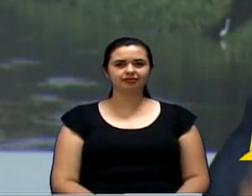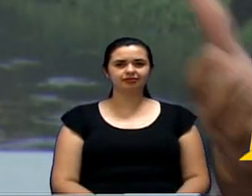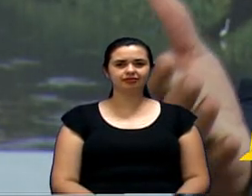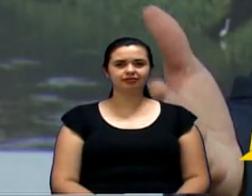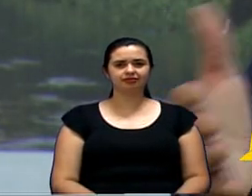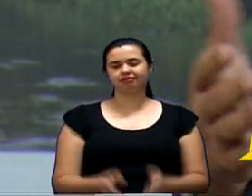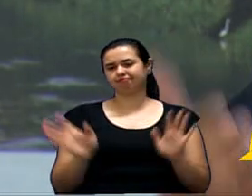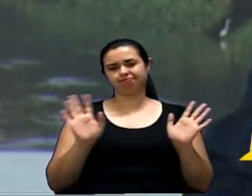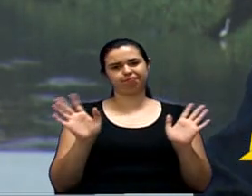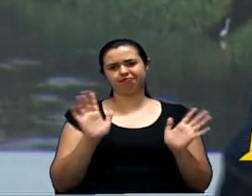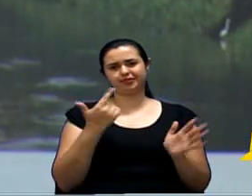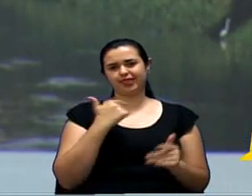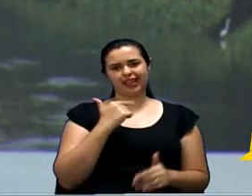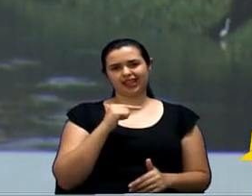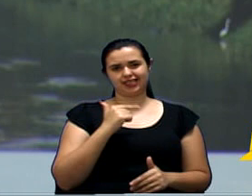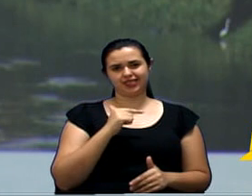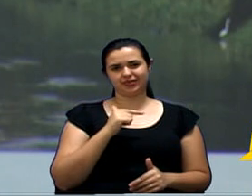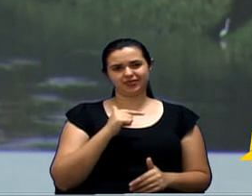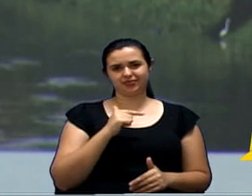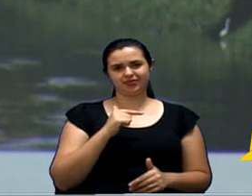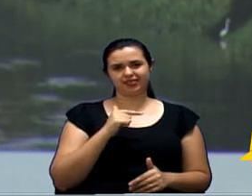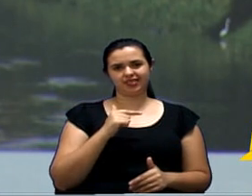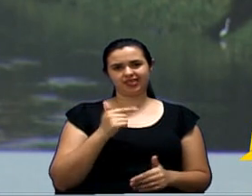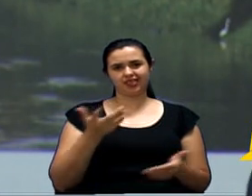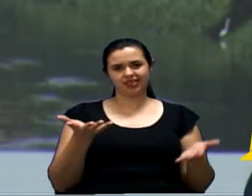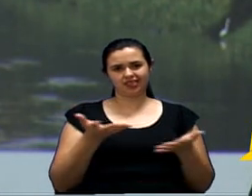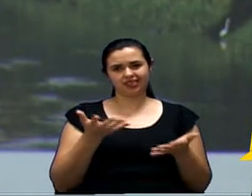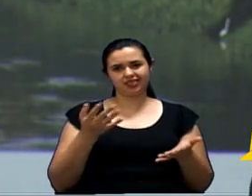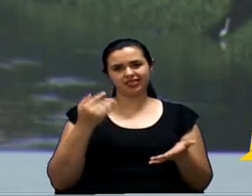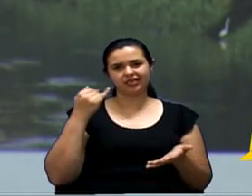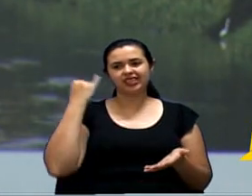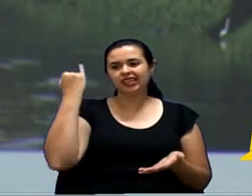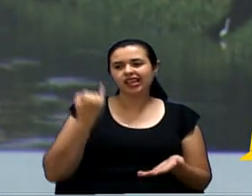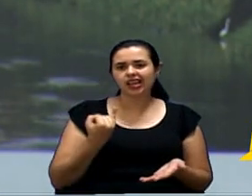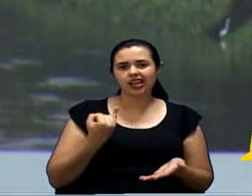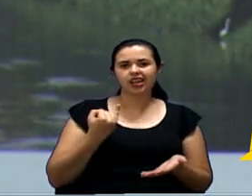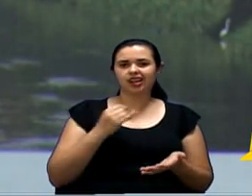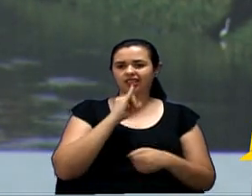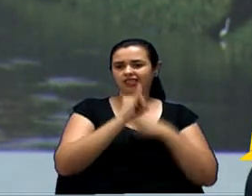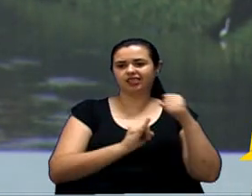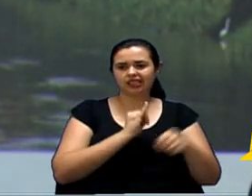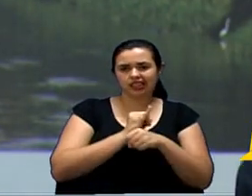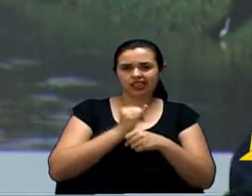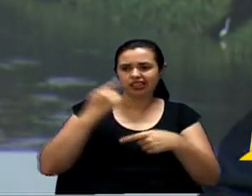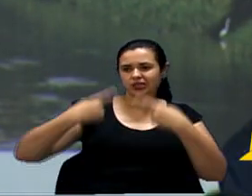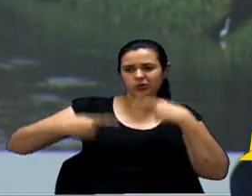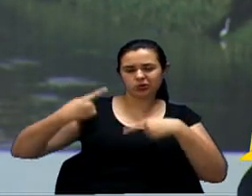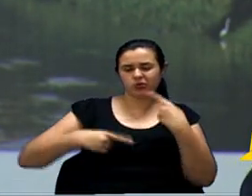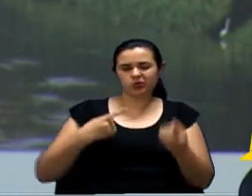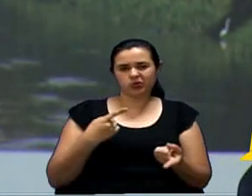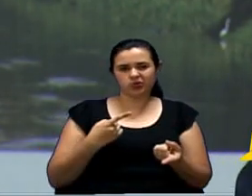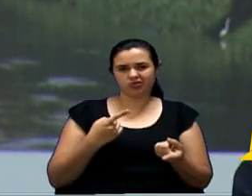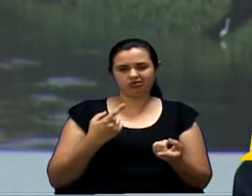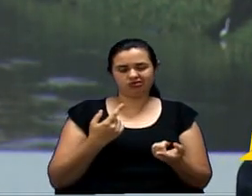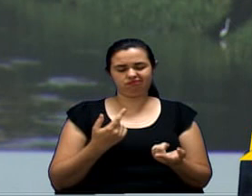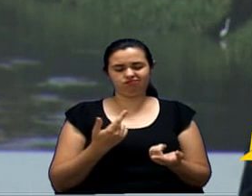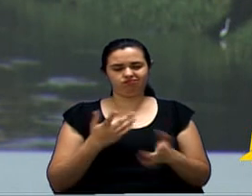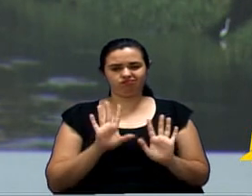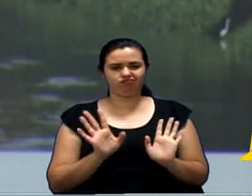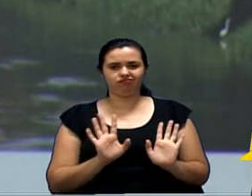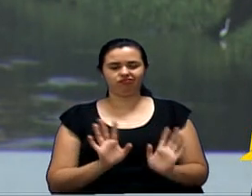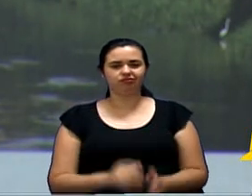Não, não vai ter graça. Não vai. Se eu for discutir com a vereadora Yara online, não vai ter graça. Eu prefiro discutir com a Yara aqui. Não tem graça nenhuma, né?